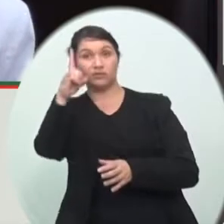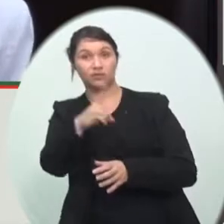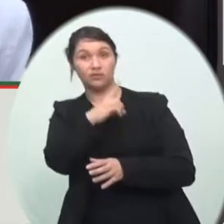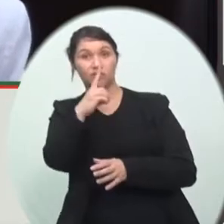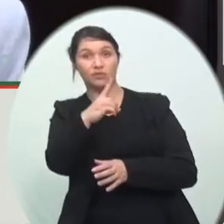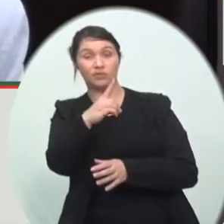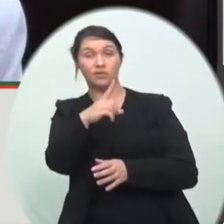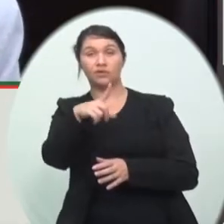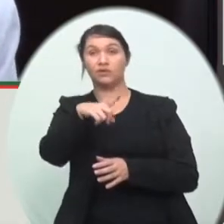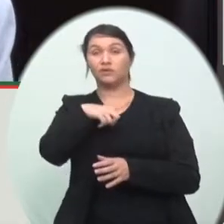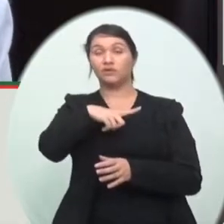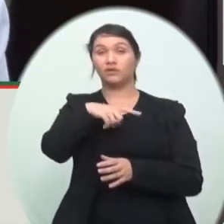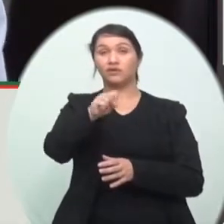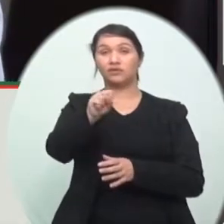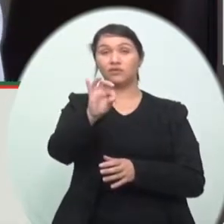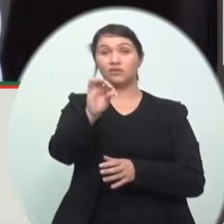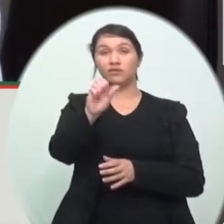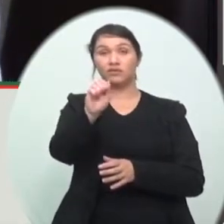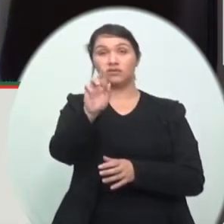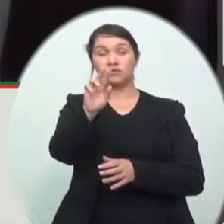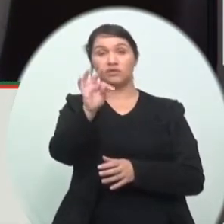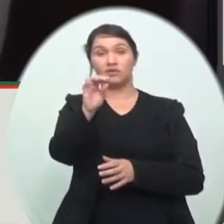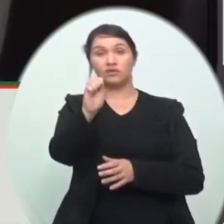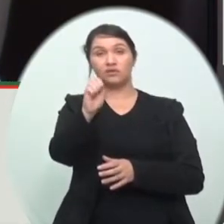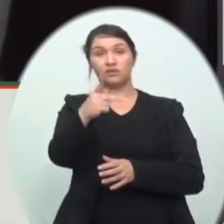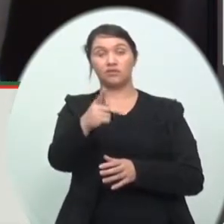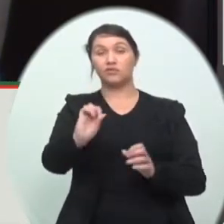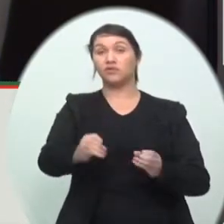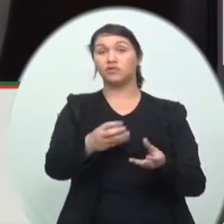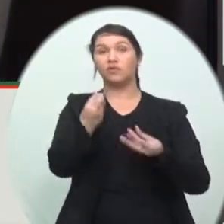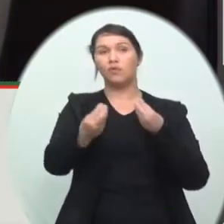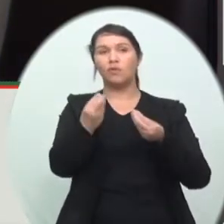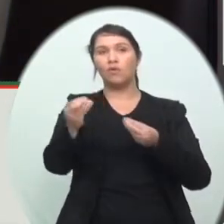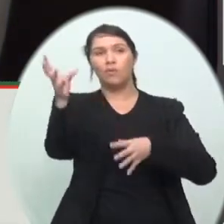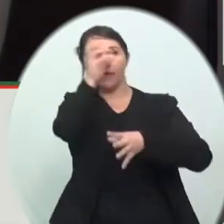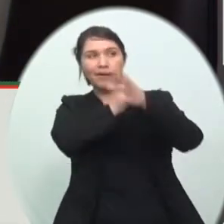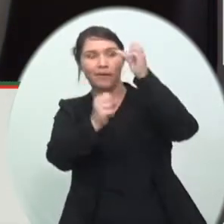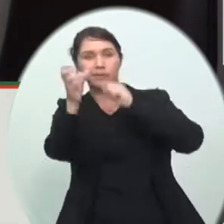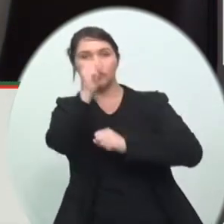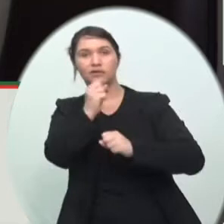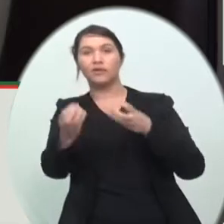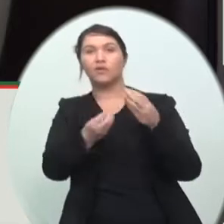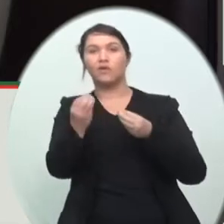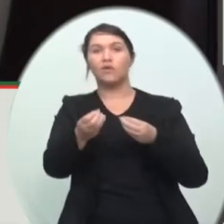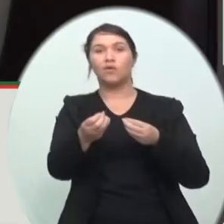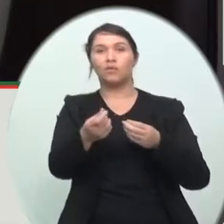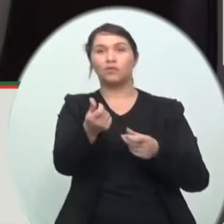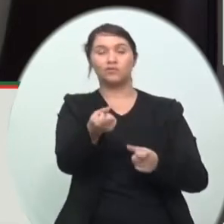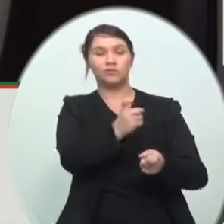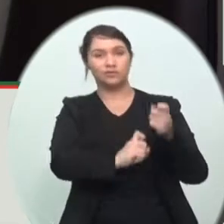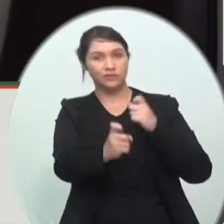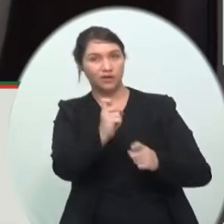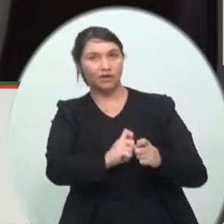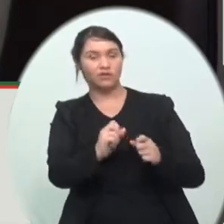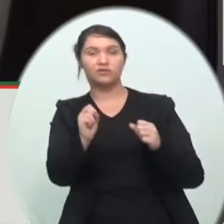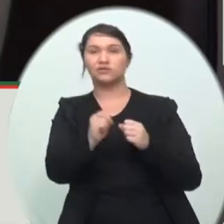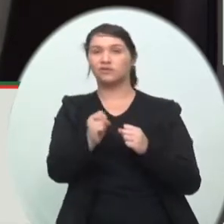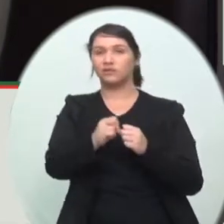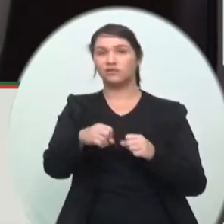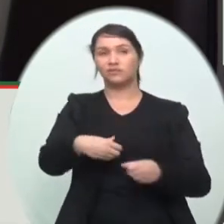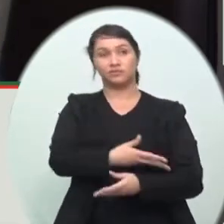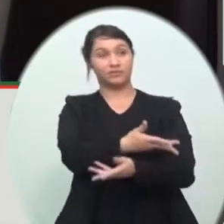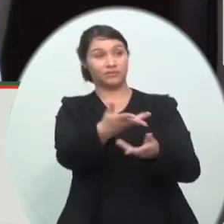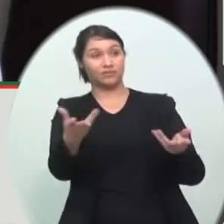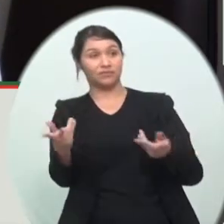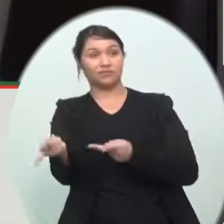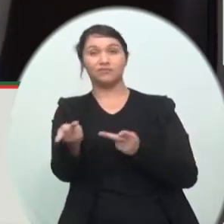um programa de imersão, 54 horas ali, aprendendo como é que se faz um negócio. E vocês, então, estão